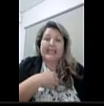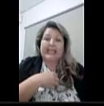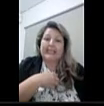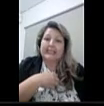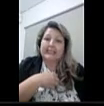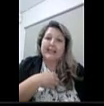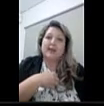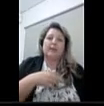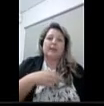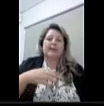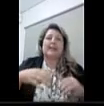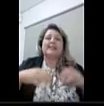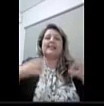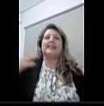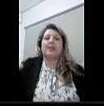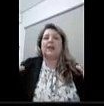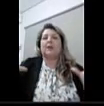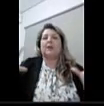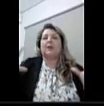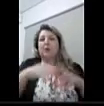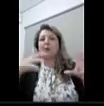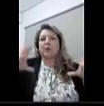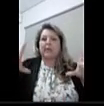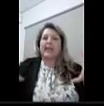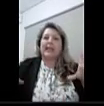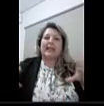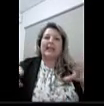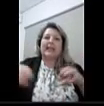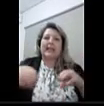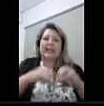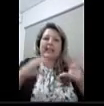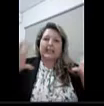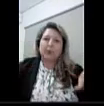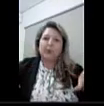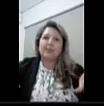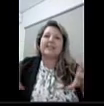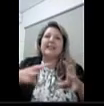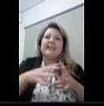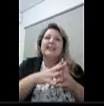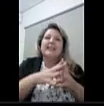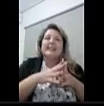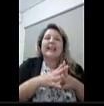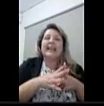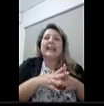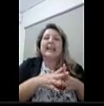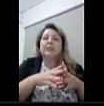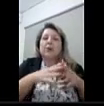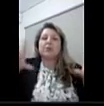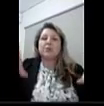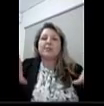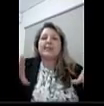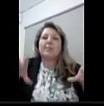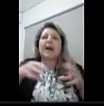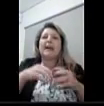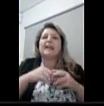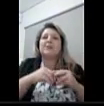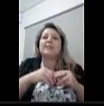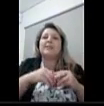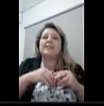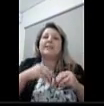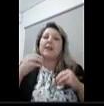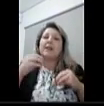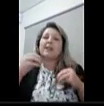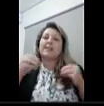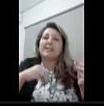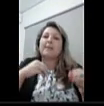E, então, na sala de aula, descobriu que ele é quem ilustra, né? Todos os trabalhos.